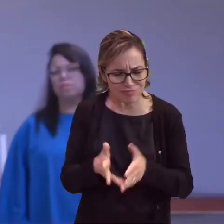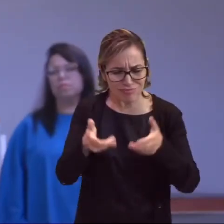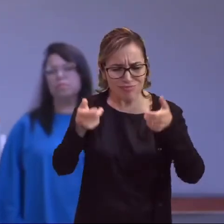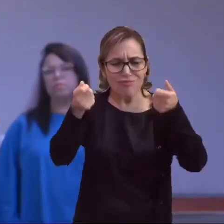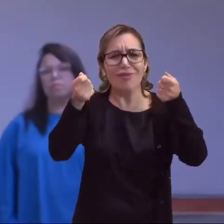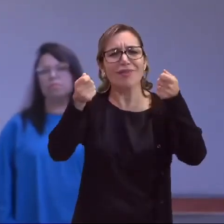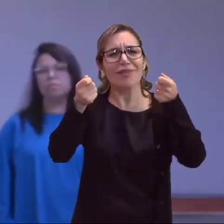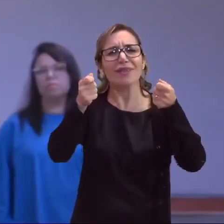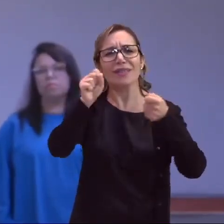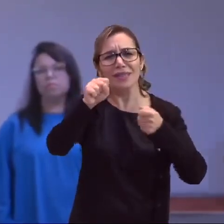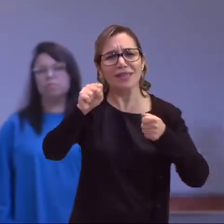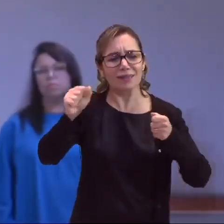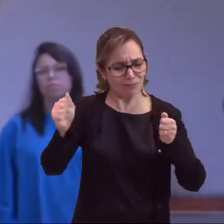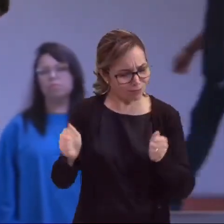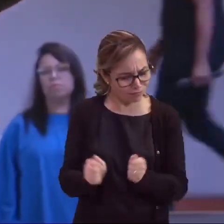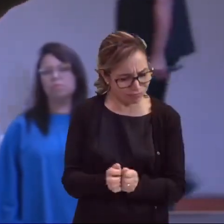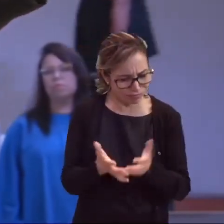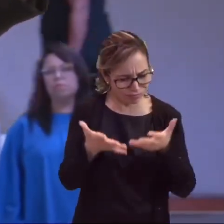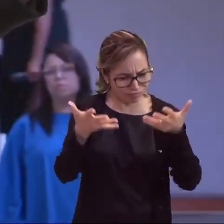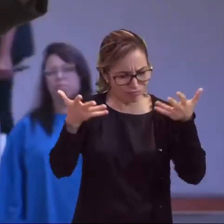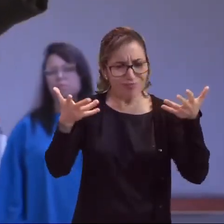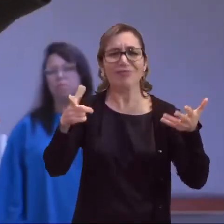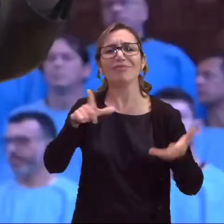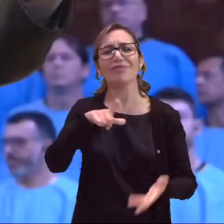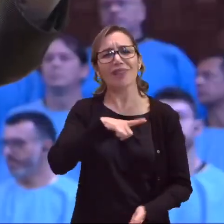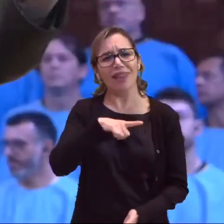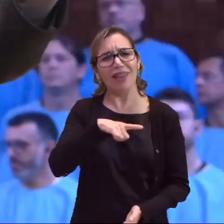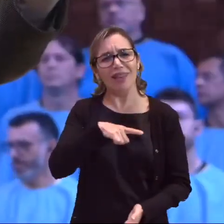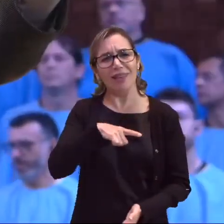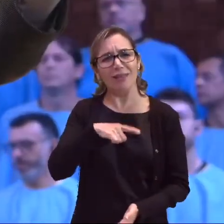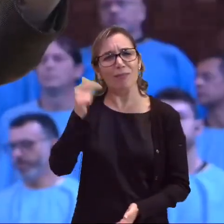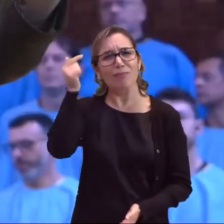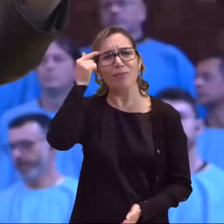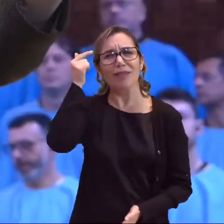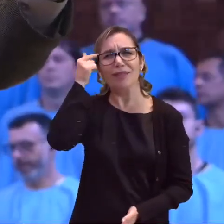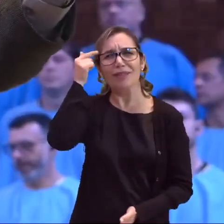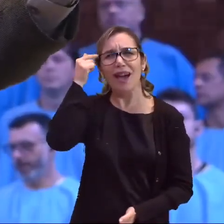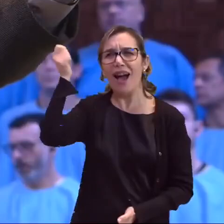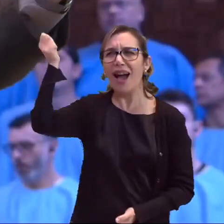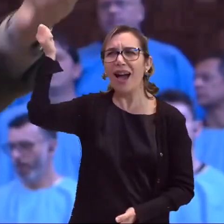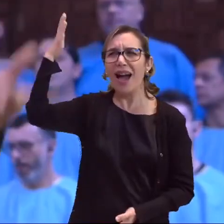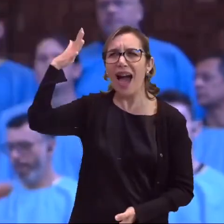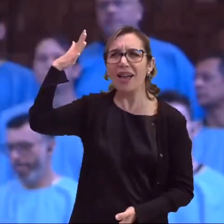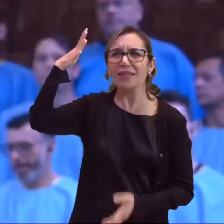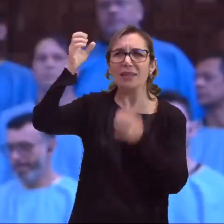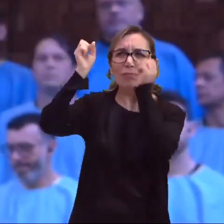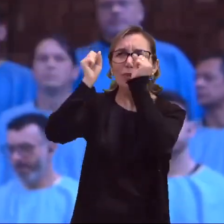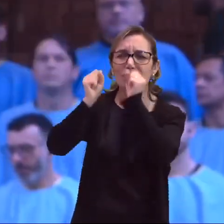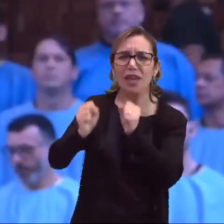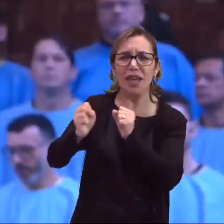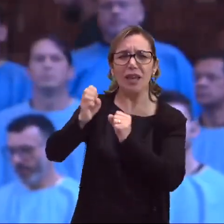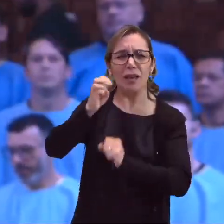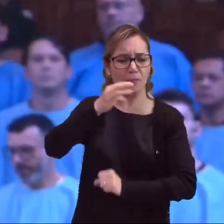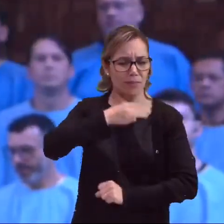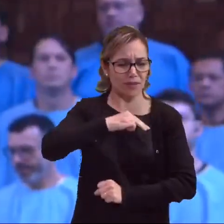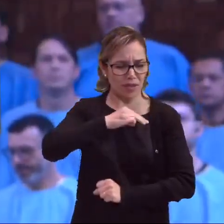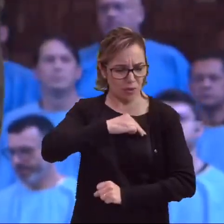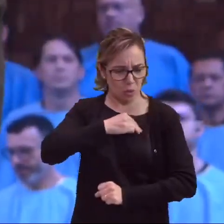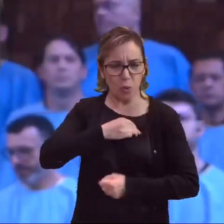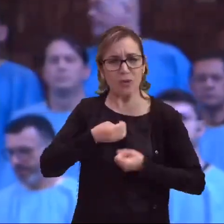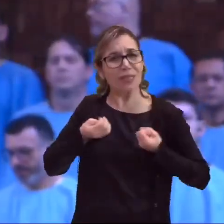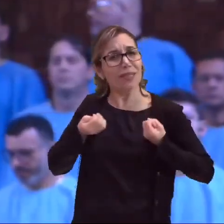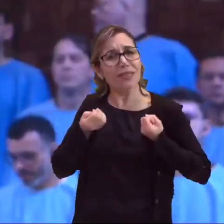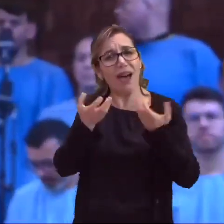e olha para misericórdia para graça para o poder dele e depois que você fizer essa declaração de